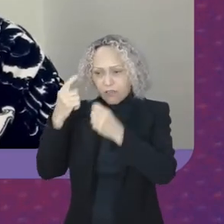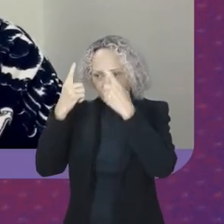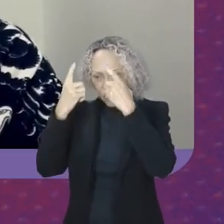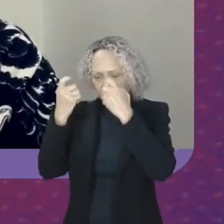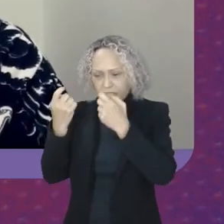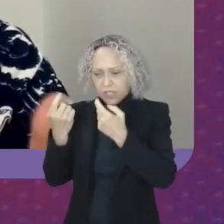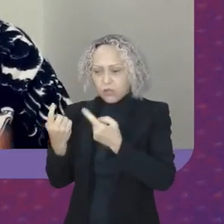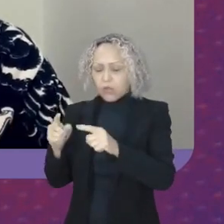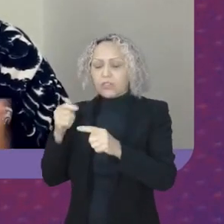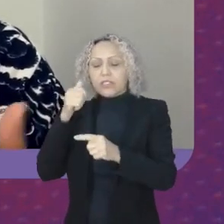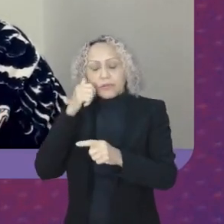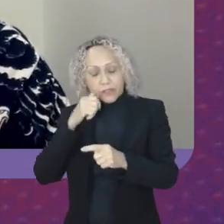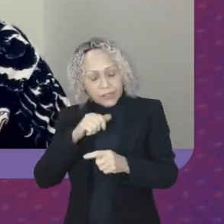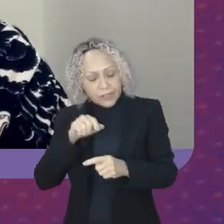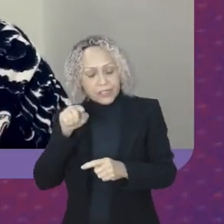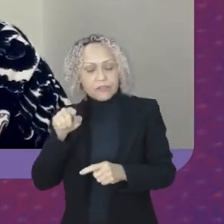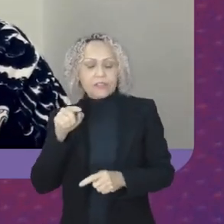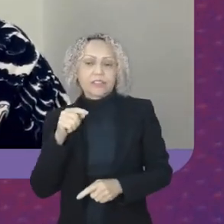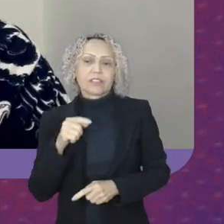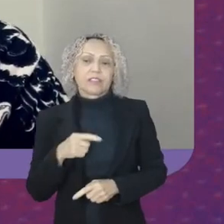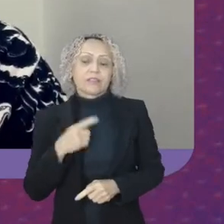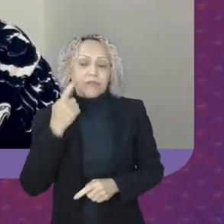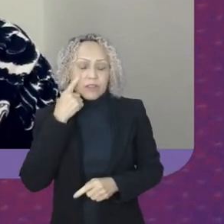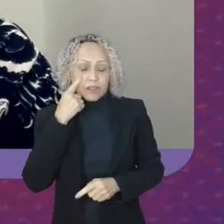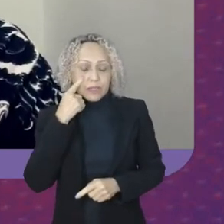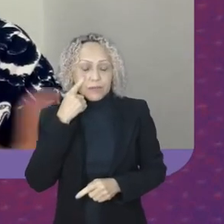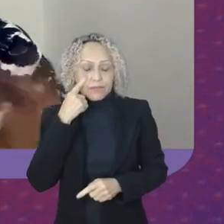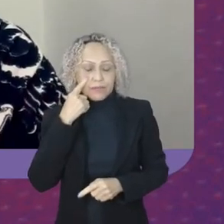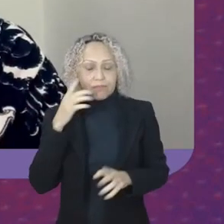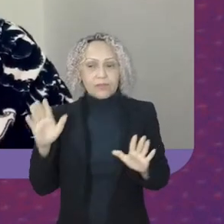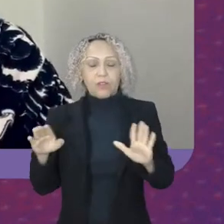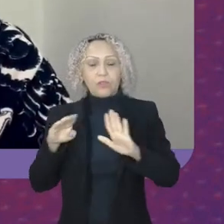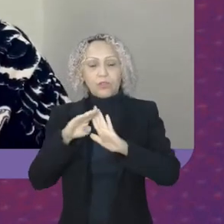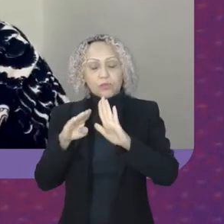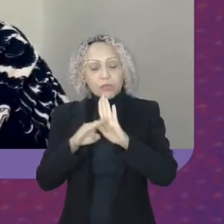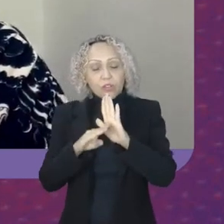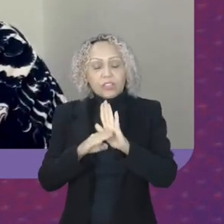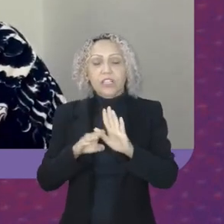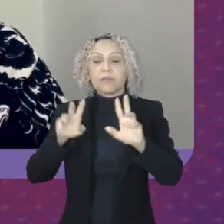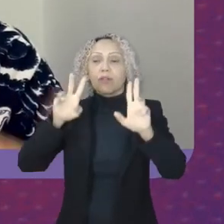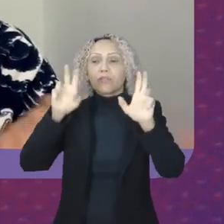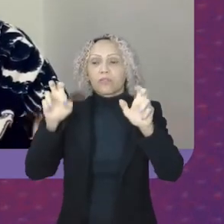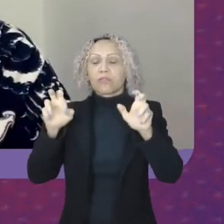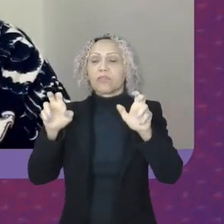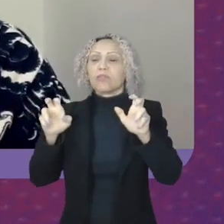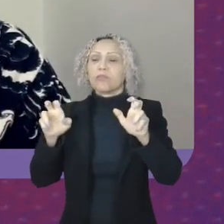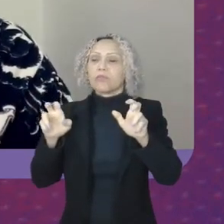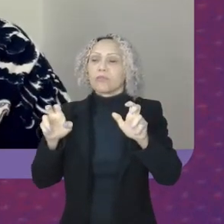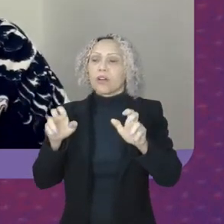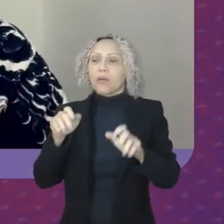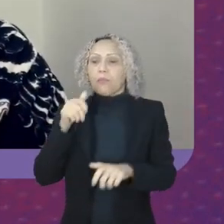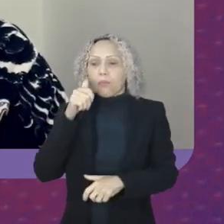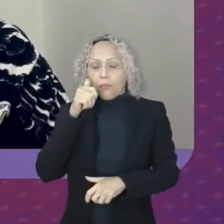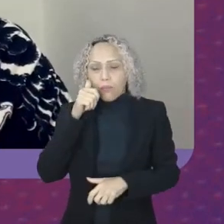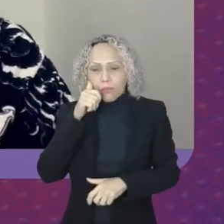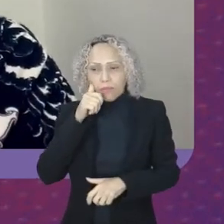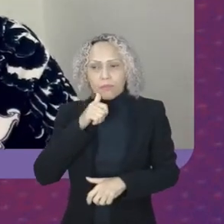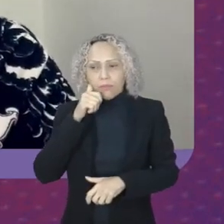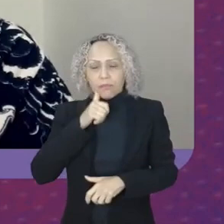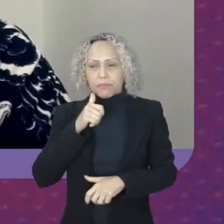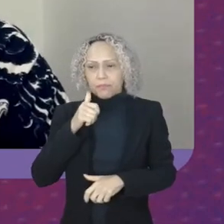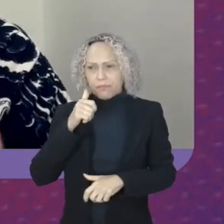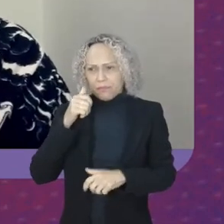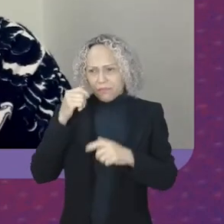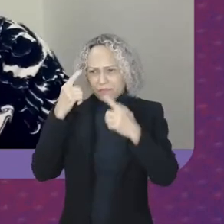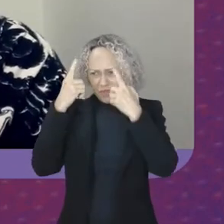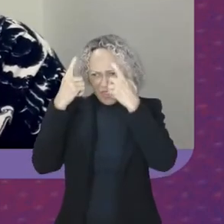do programa Mulher Viver Sem Violência, que tem, como nós já citamos aqui, muita transversalidade com diversas